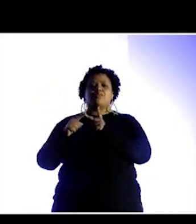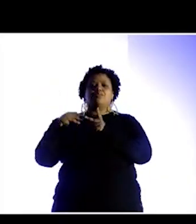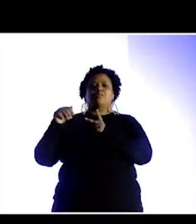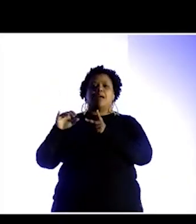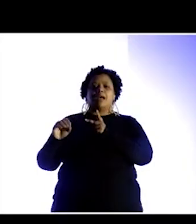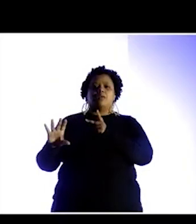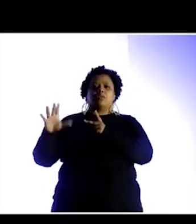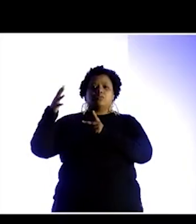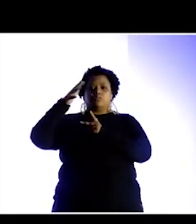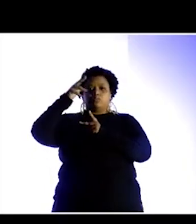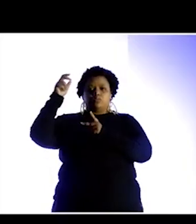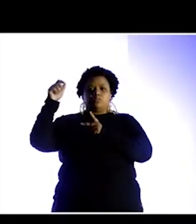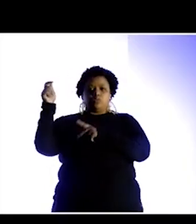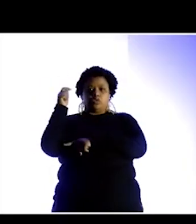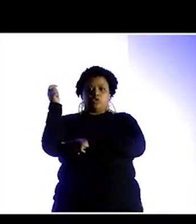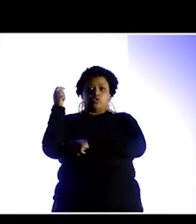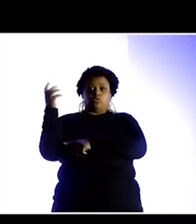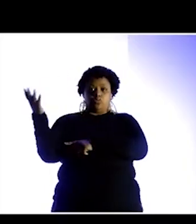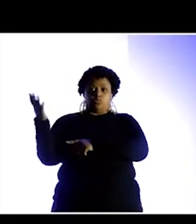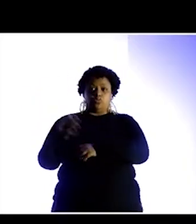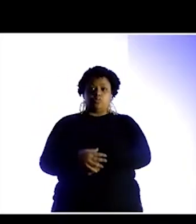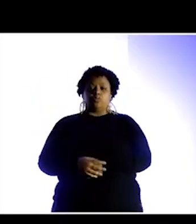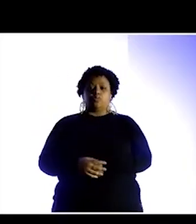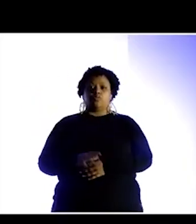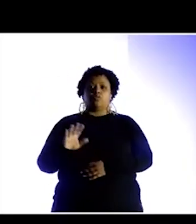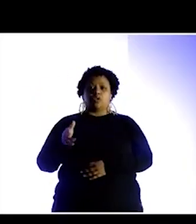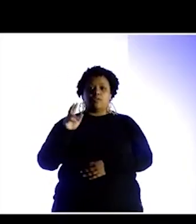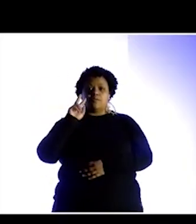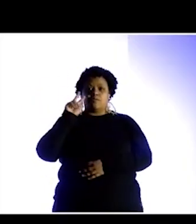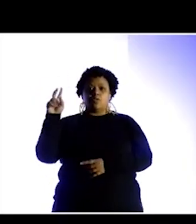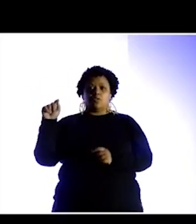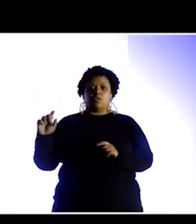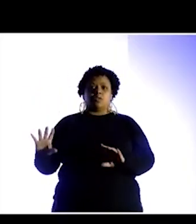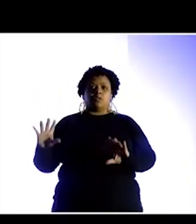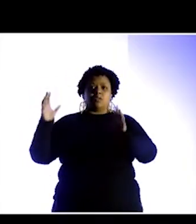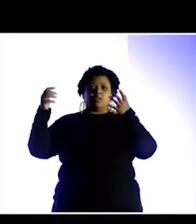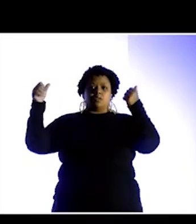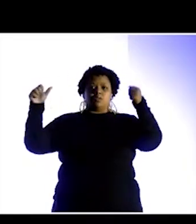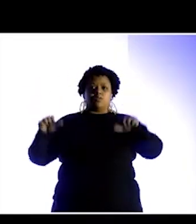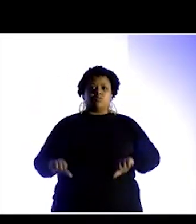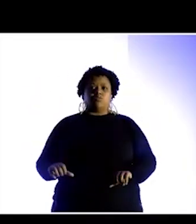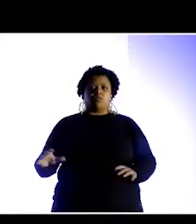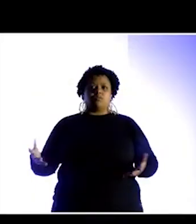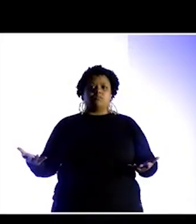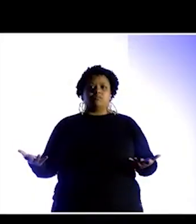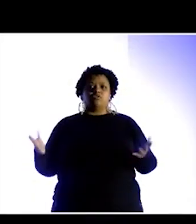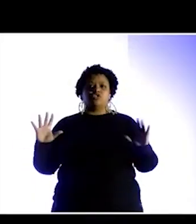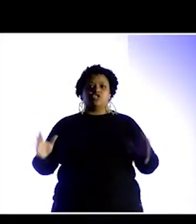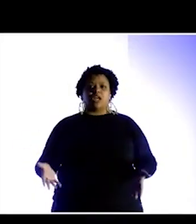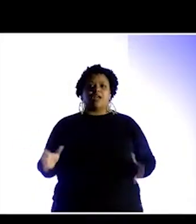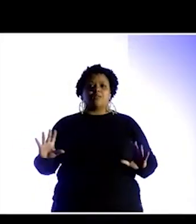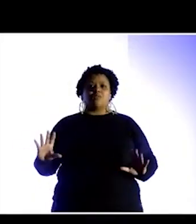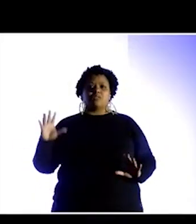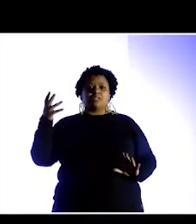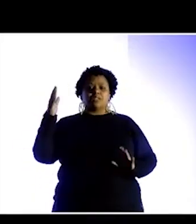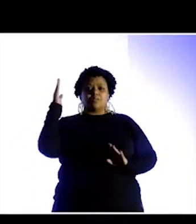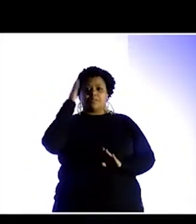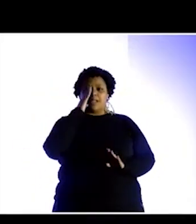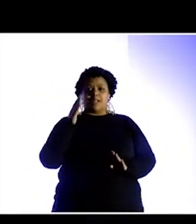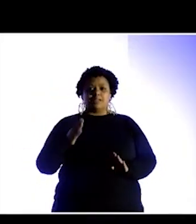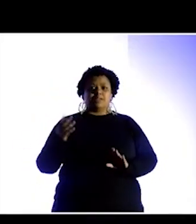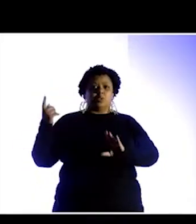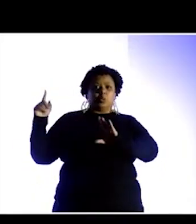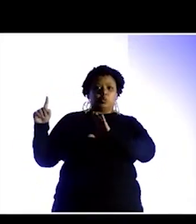Essa enchente que teve lá já vem sendo considerada como a pior desastre de cheias que ocorreu no Brasil em termos de intensidade